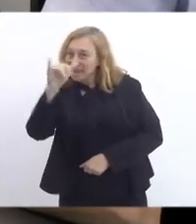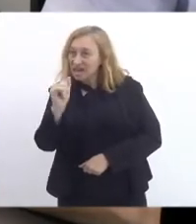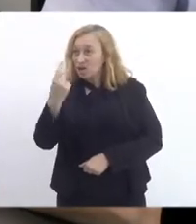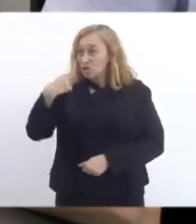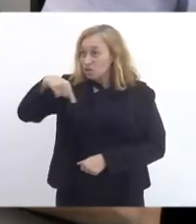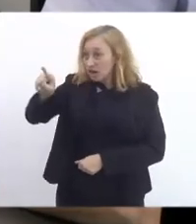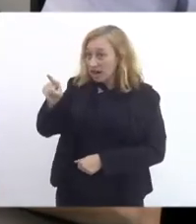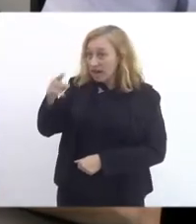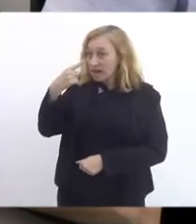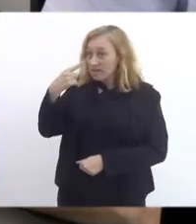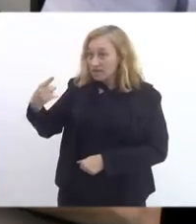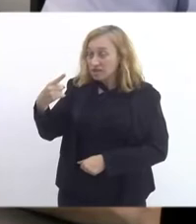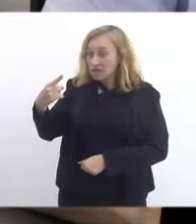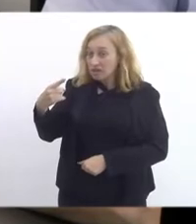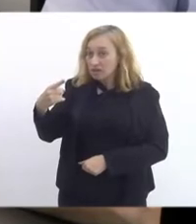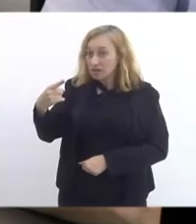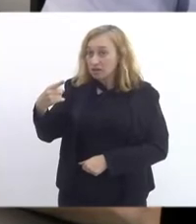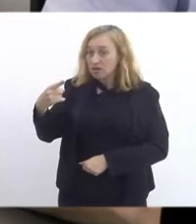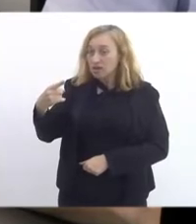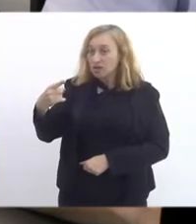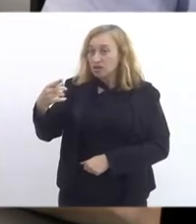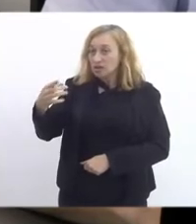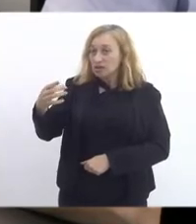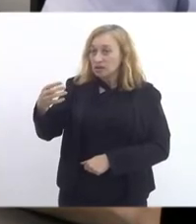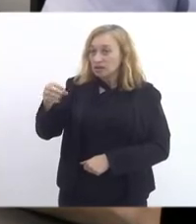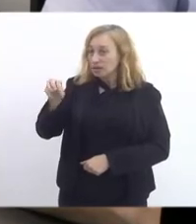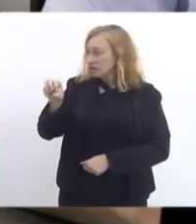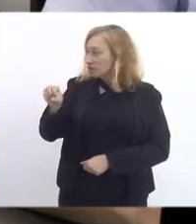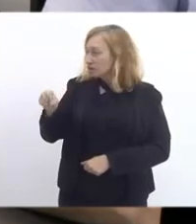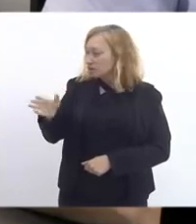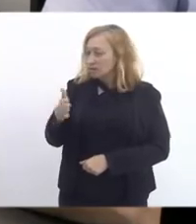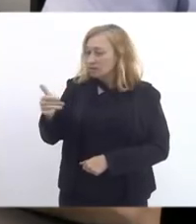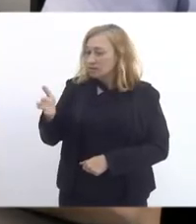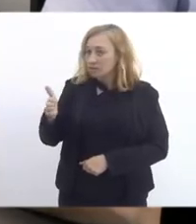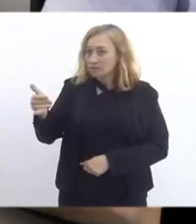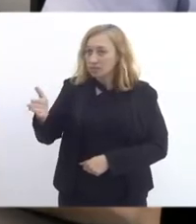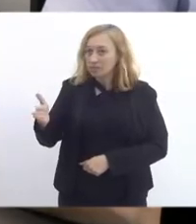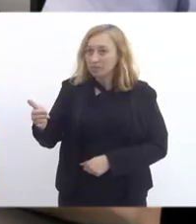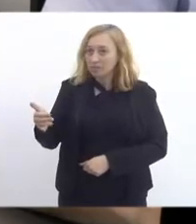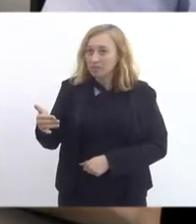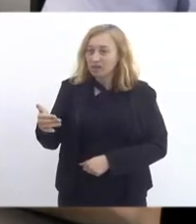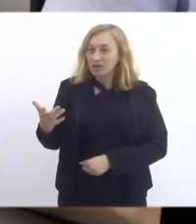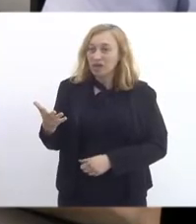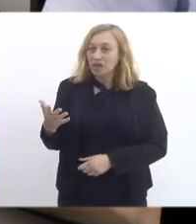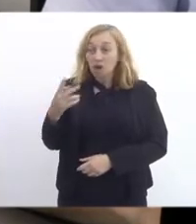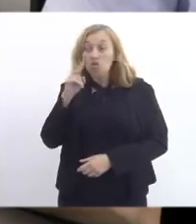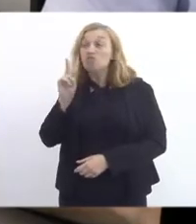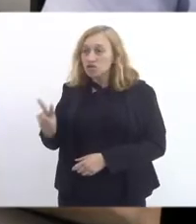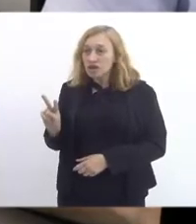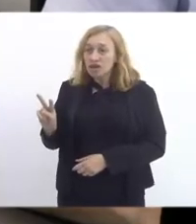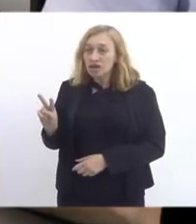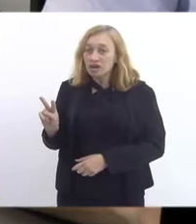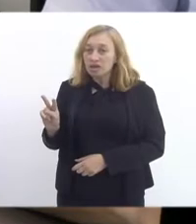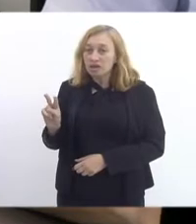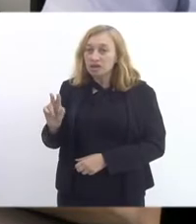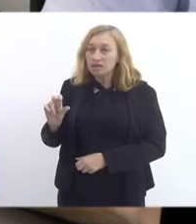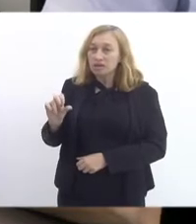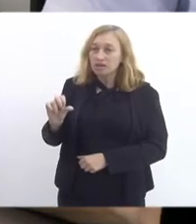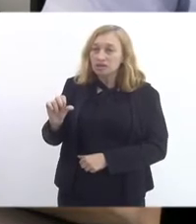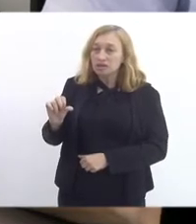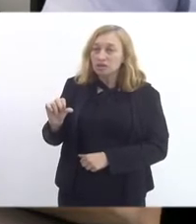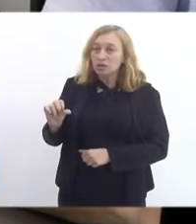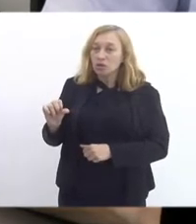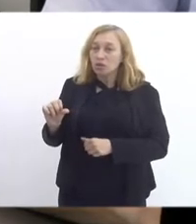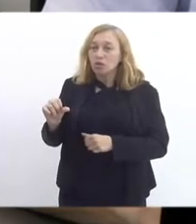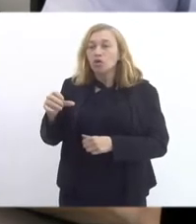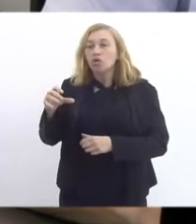os botos emitem, tem uma parte aqui como se fosse um radarzinho, eu vi, ninguém me contou, muda a questão do